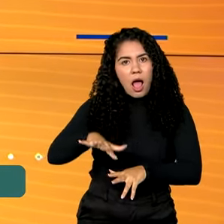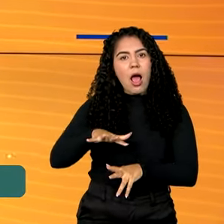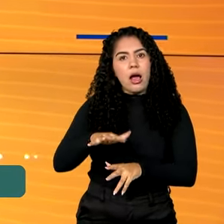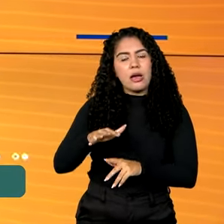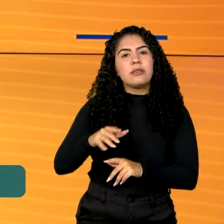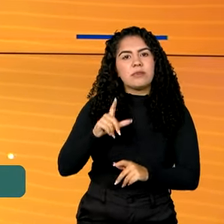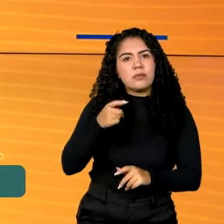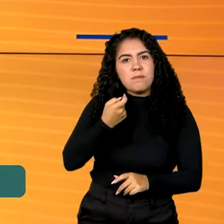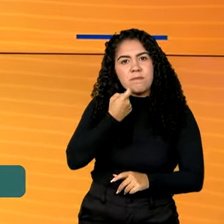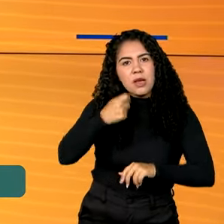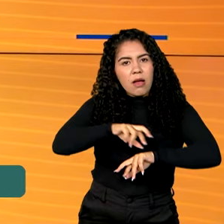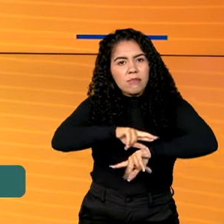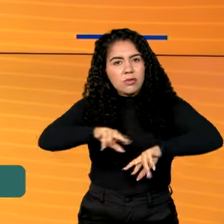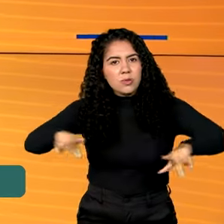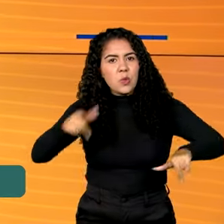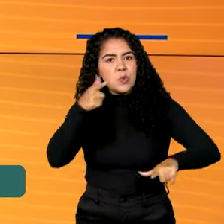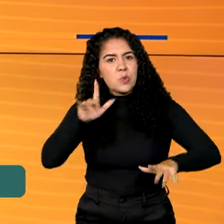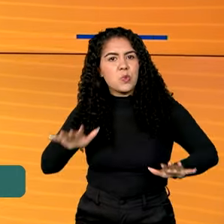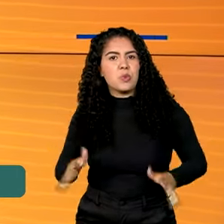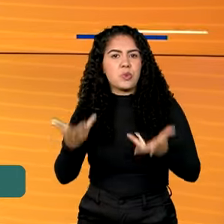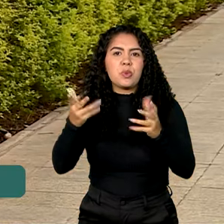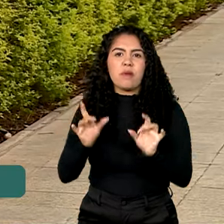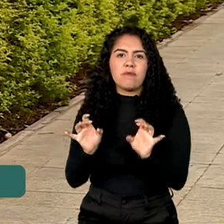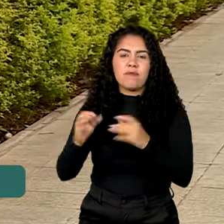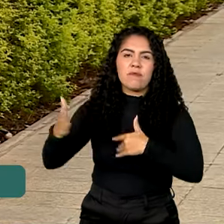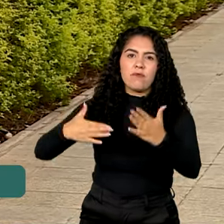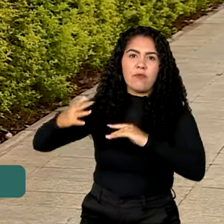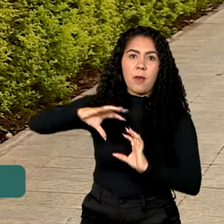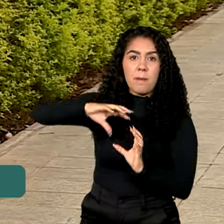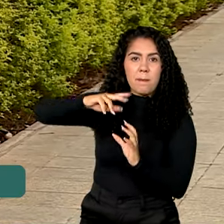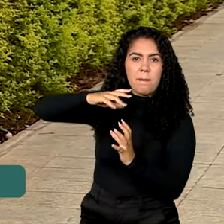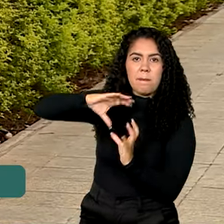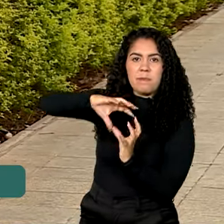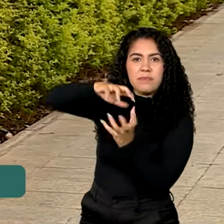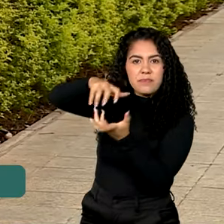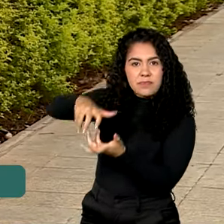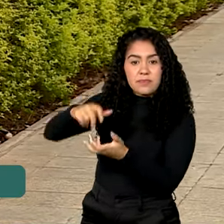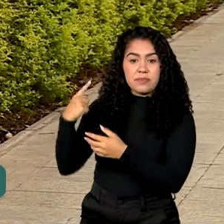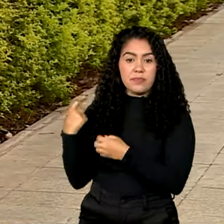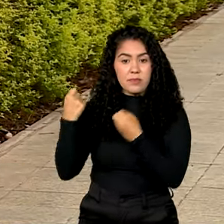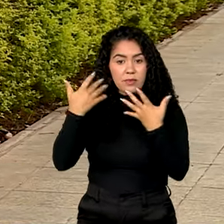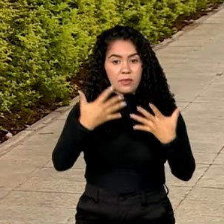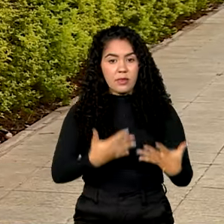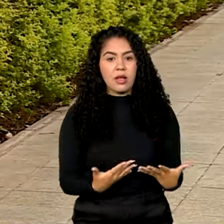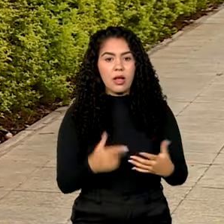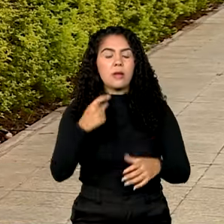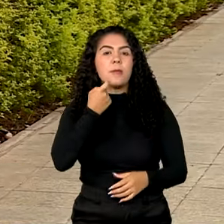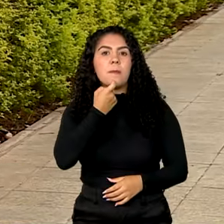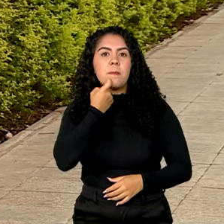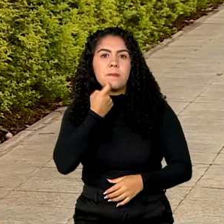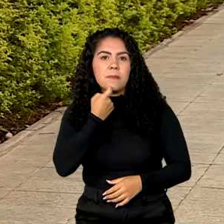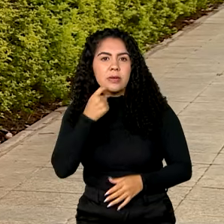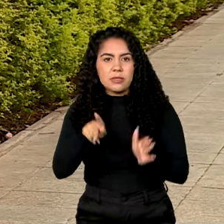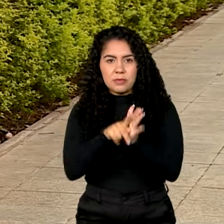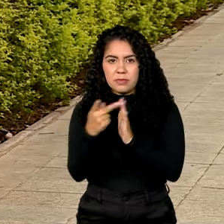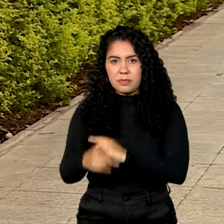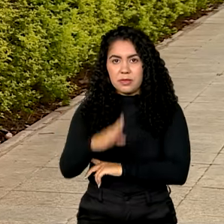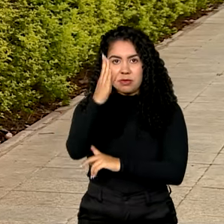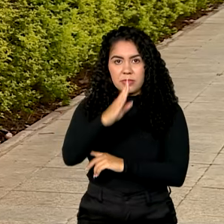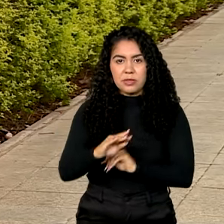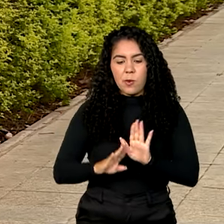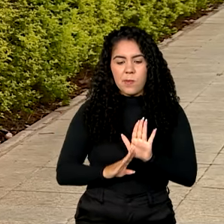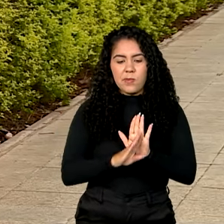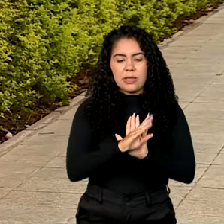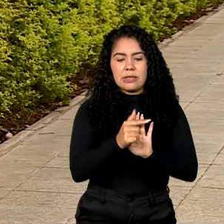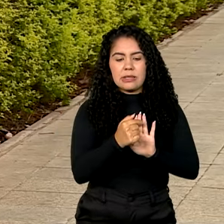que impulsionaram o mercado internacional. As exportações do peixe brasileiro cresceram 174%